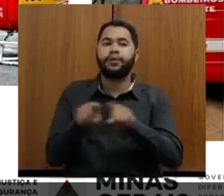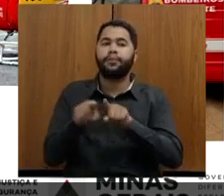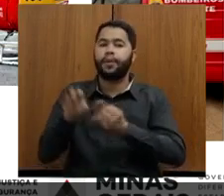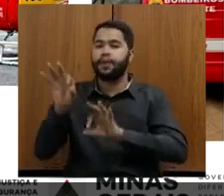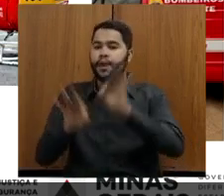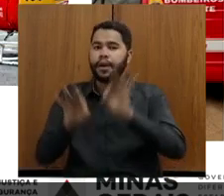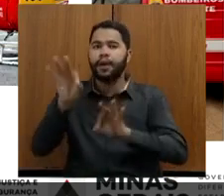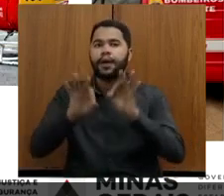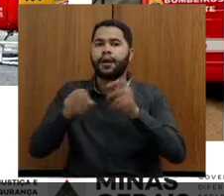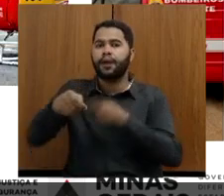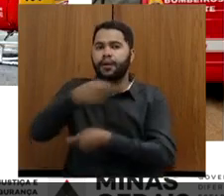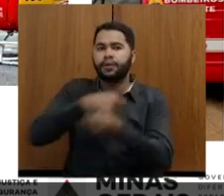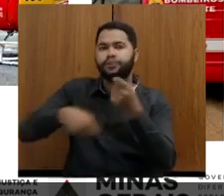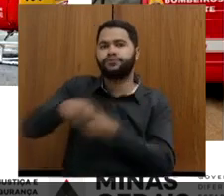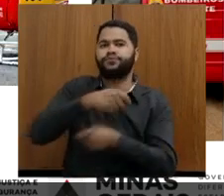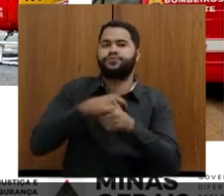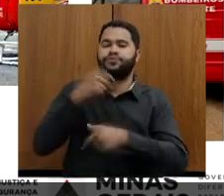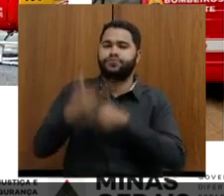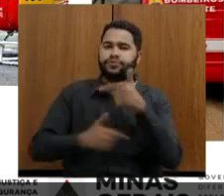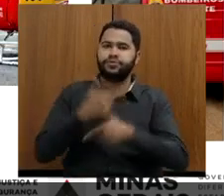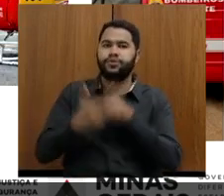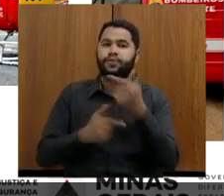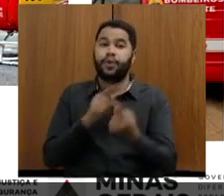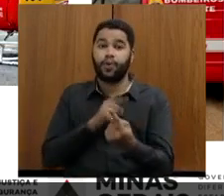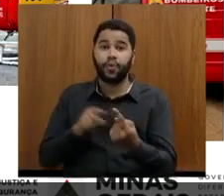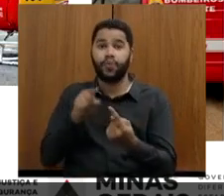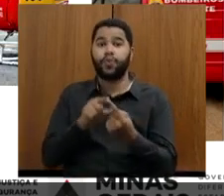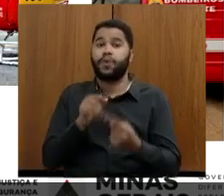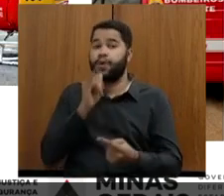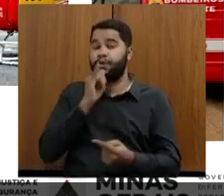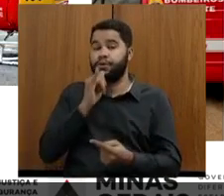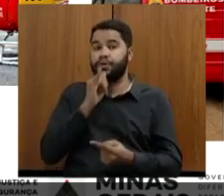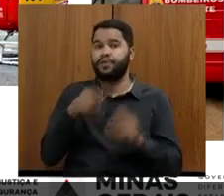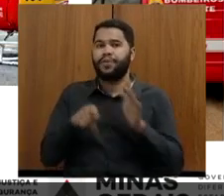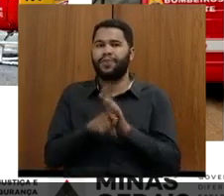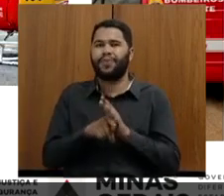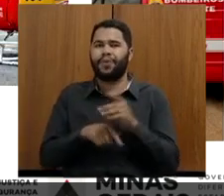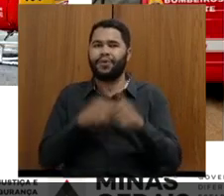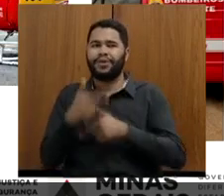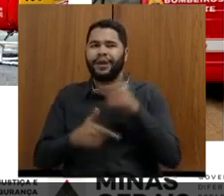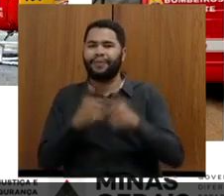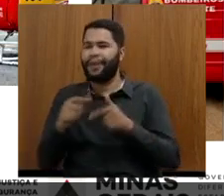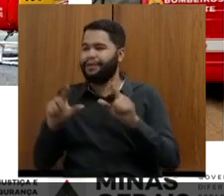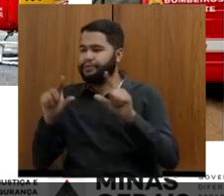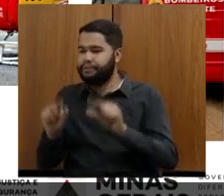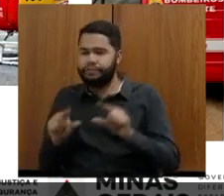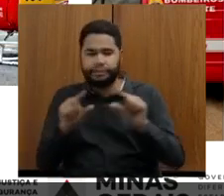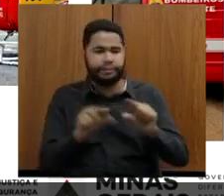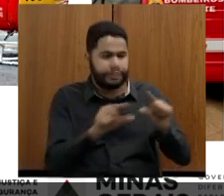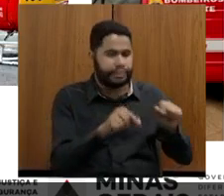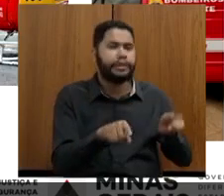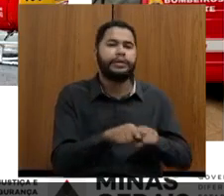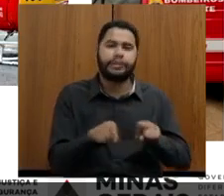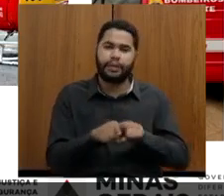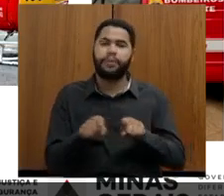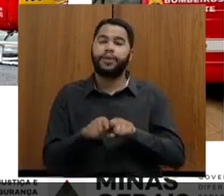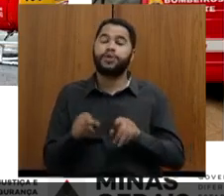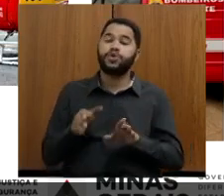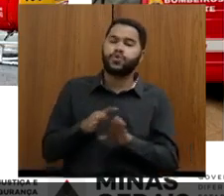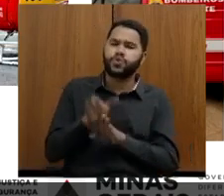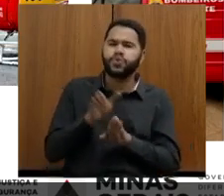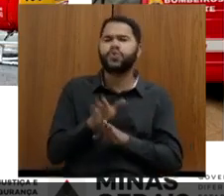remanejamento da a oração para atividade-fim em caso de baixas no serviço operacional tivemos a